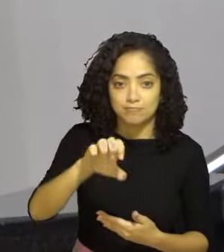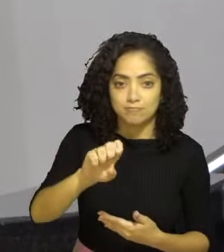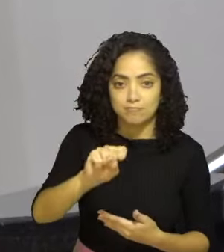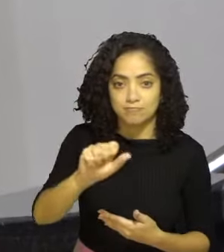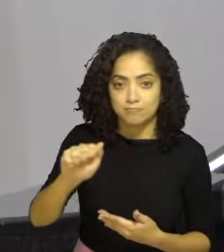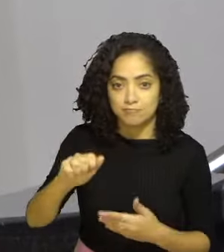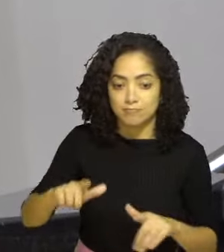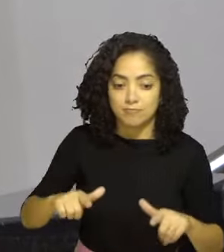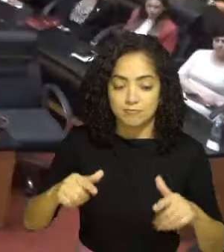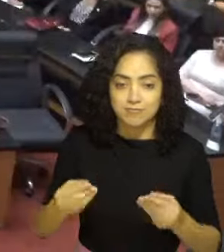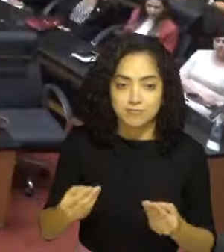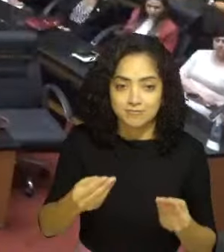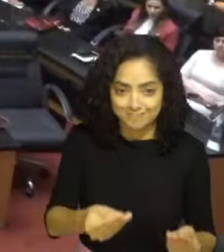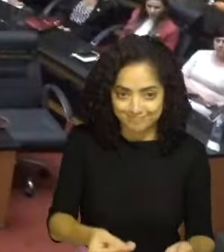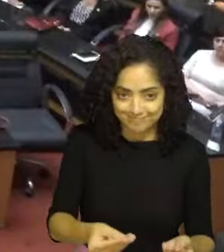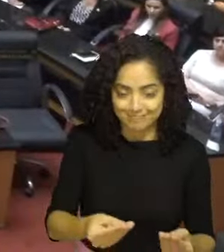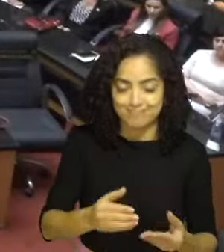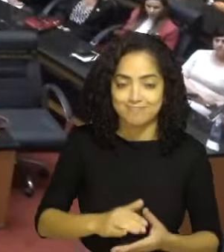homenagens.